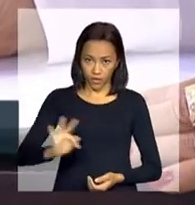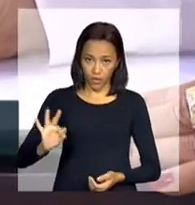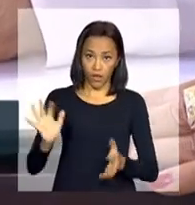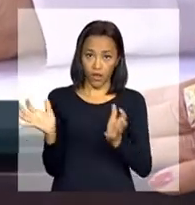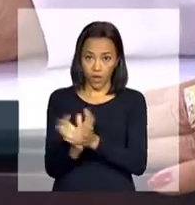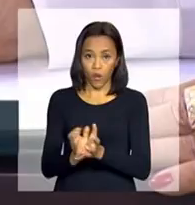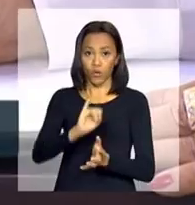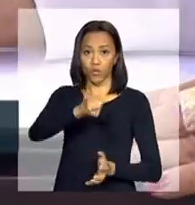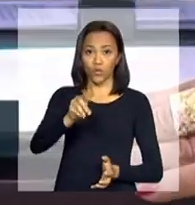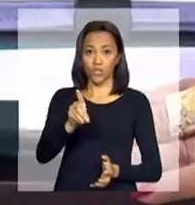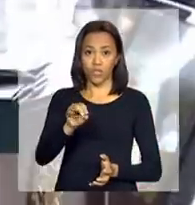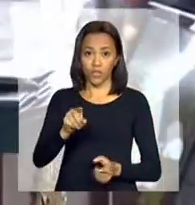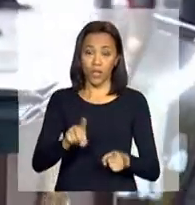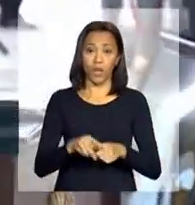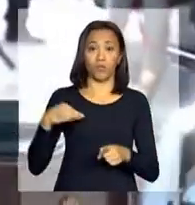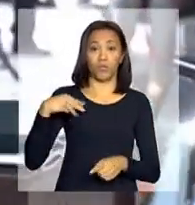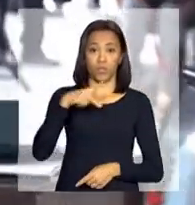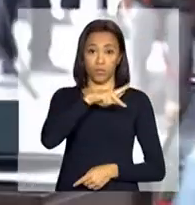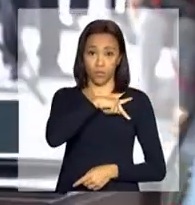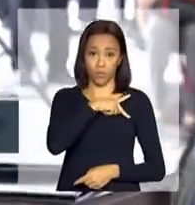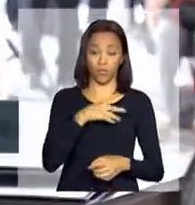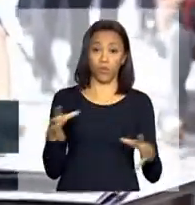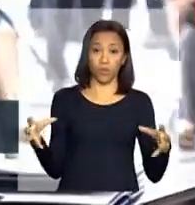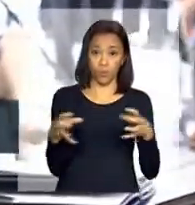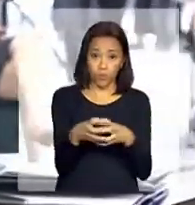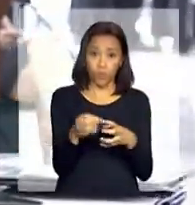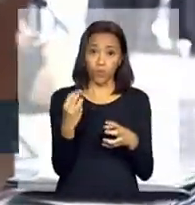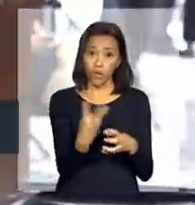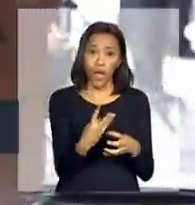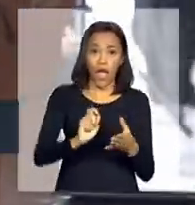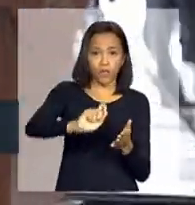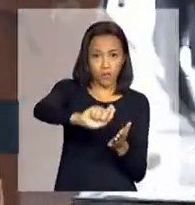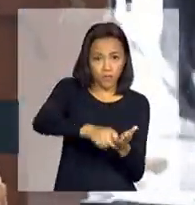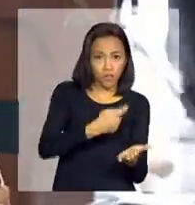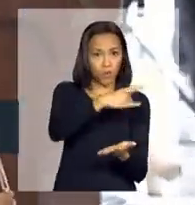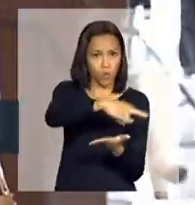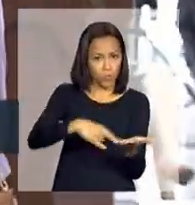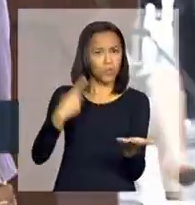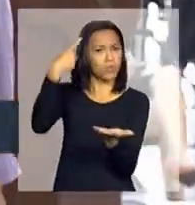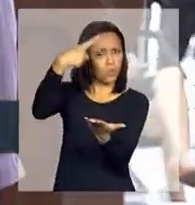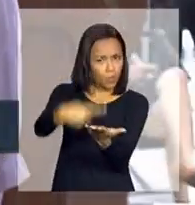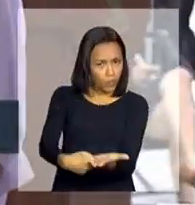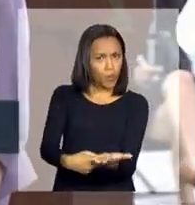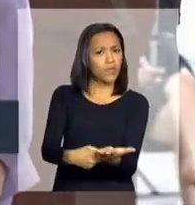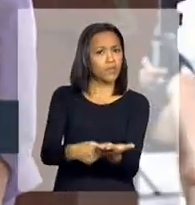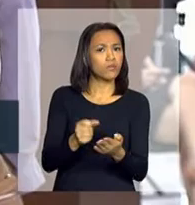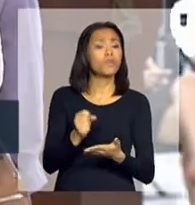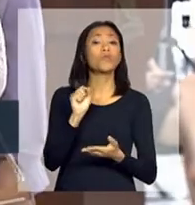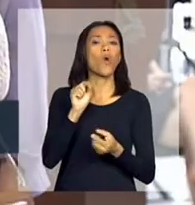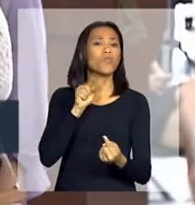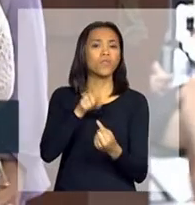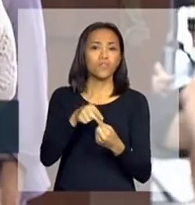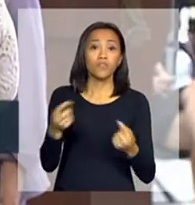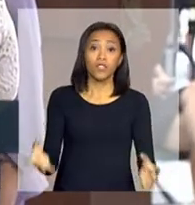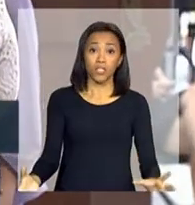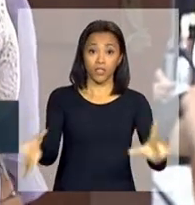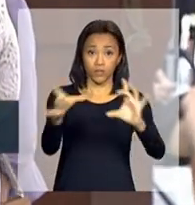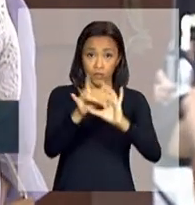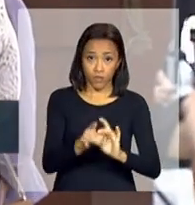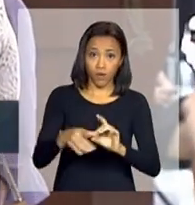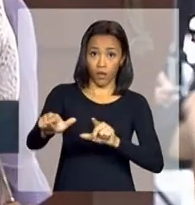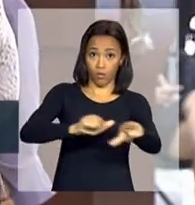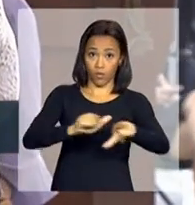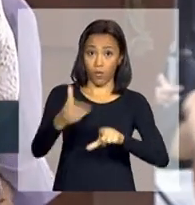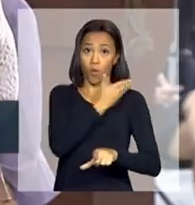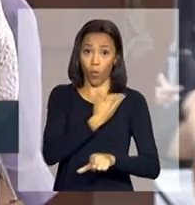judiciário a Defensoria Pública eo Ministério Público assinam acordo de cooperação técnica com o objetivo de integrar os serviços